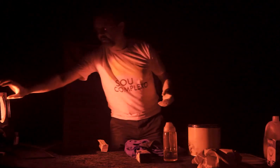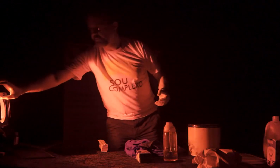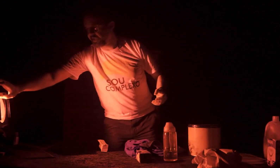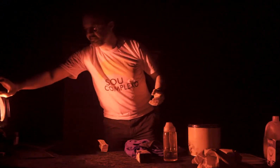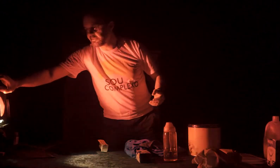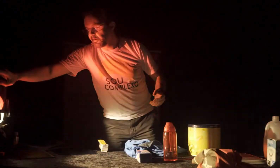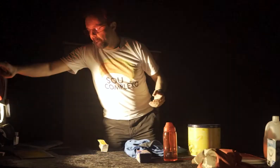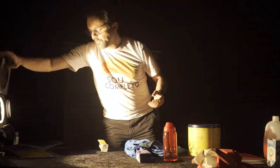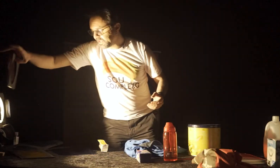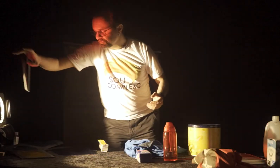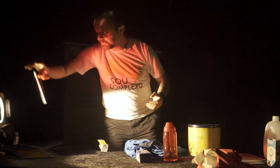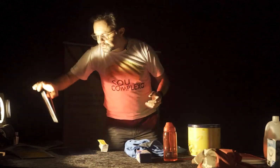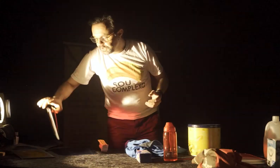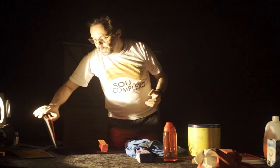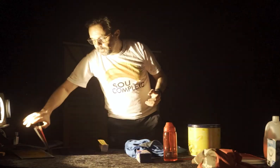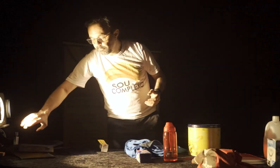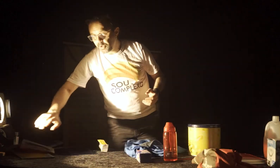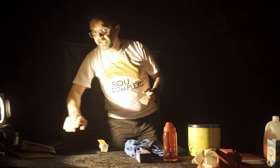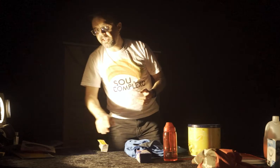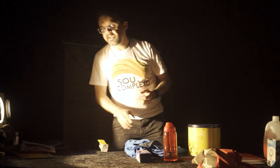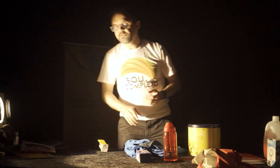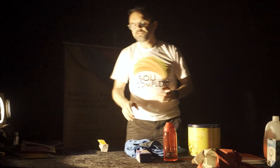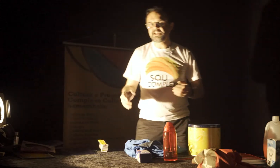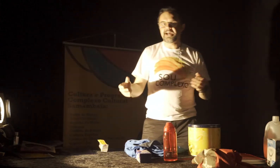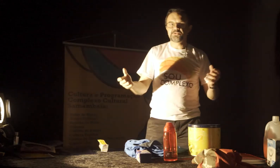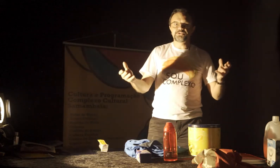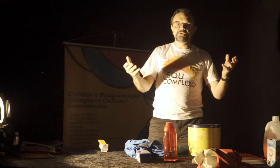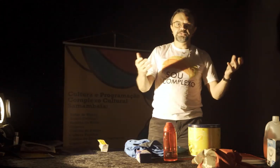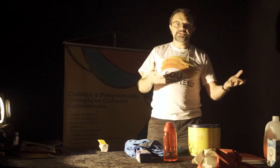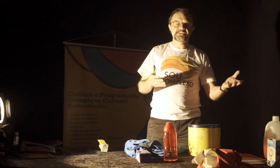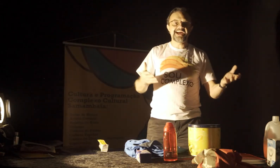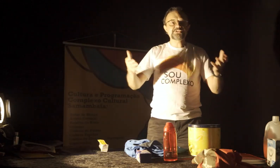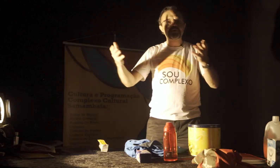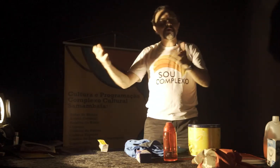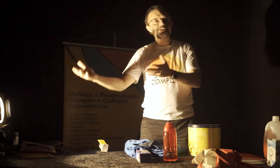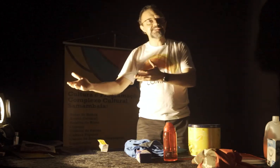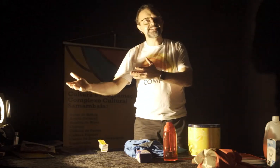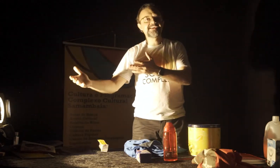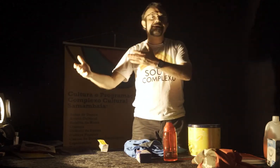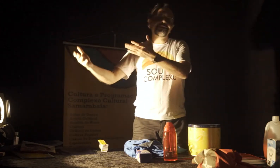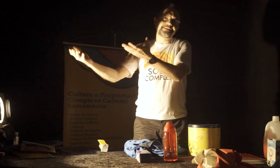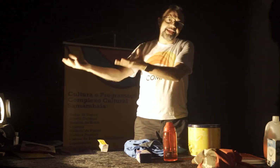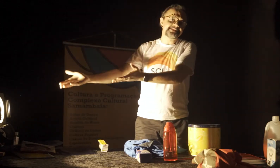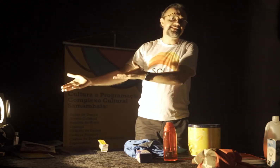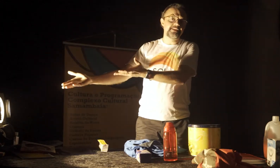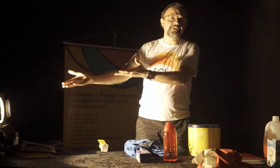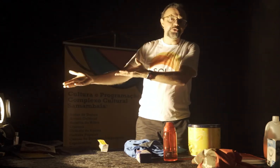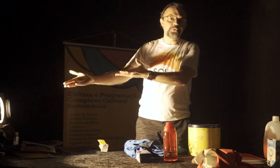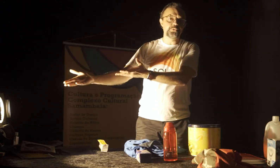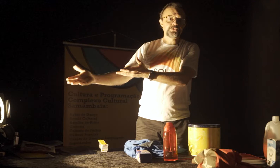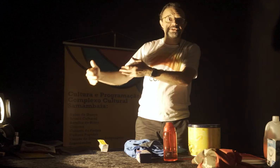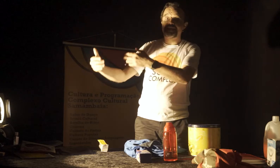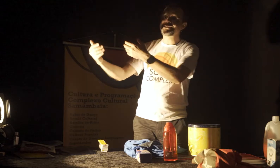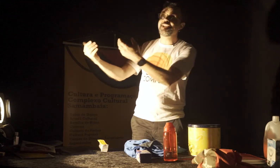Isso acontece porque a gente bloqueia os raios de luz, as cores que esse